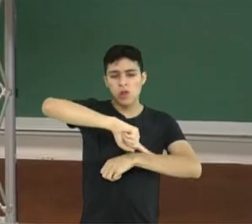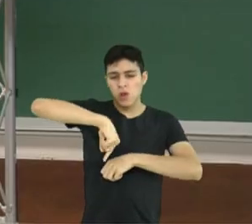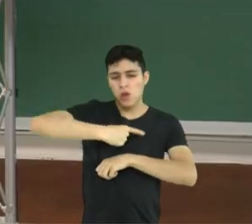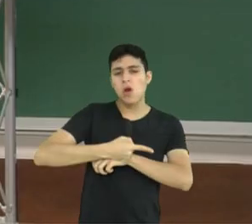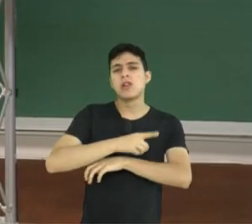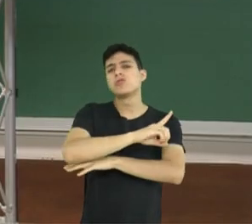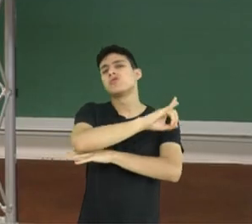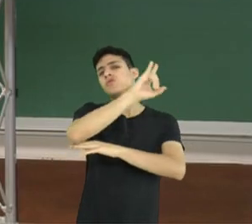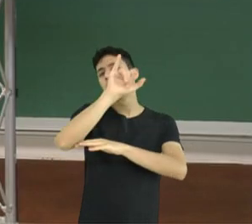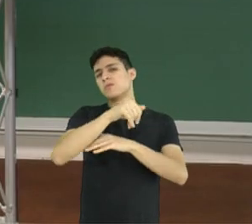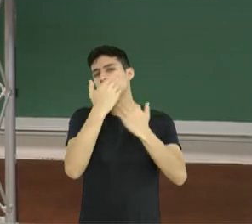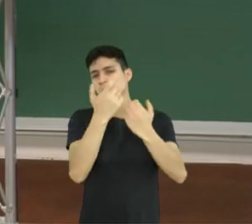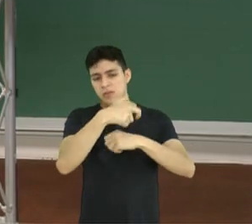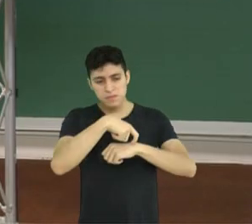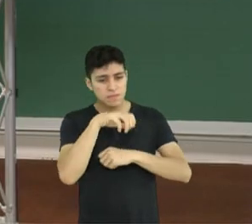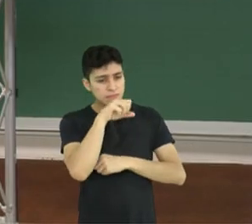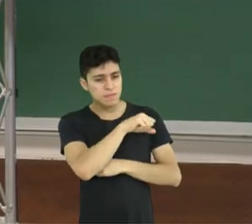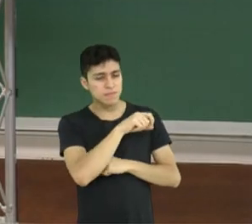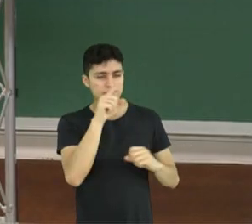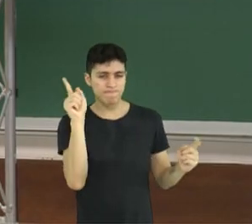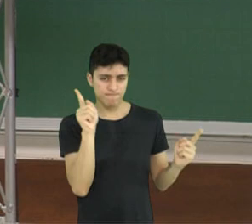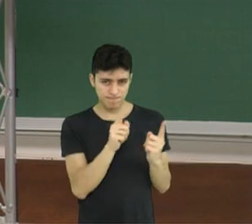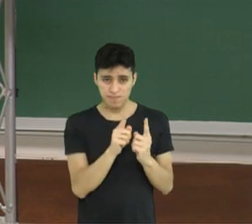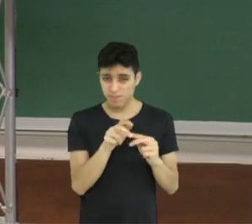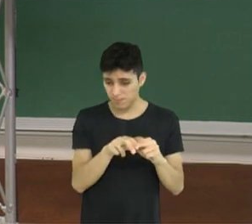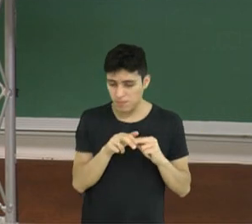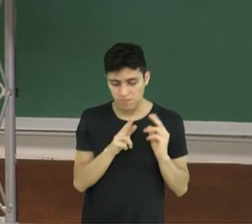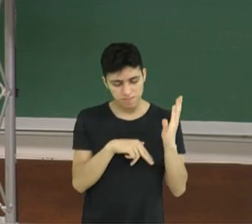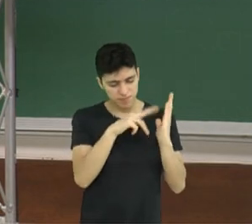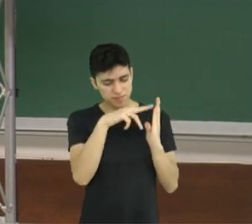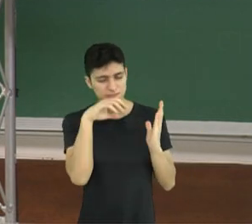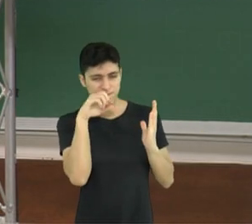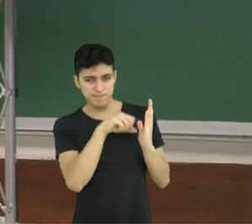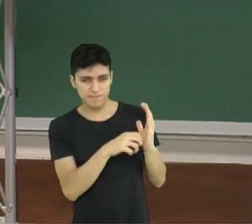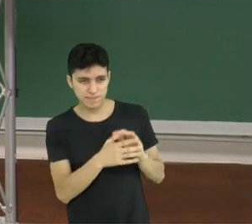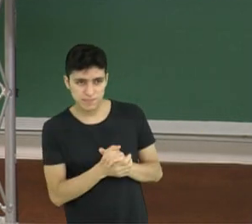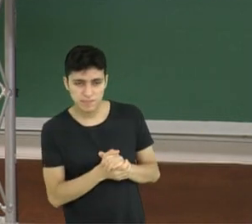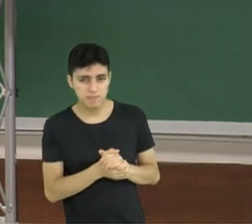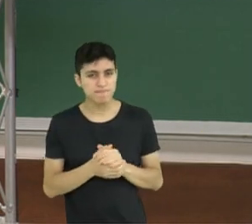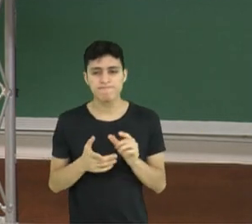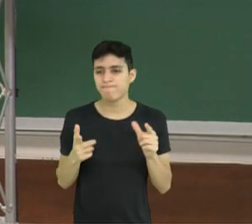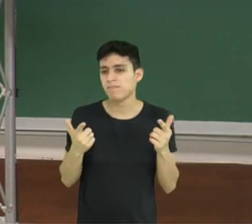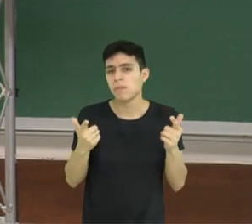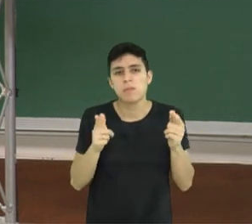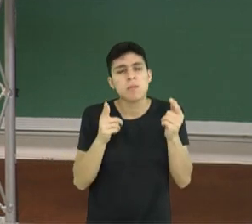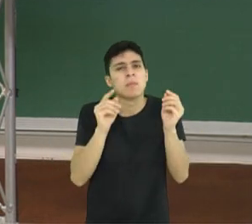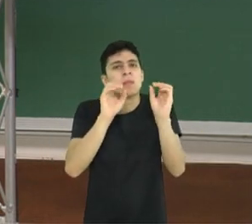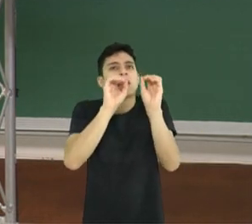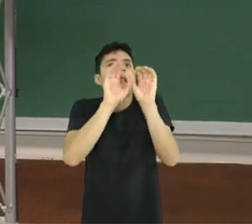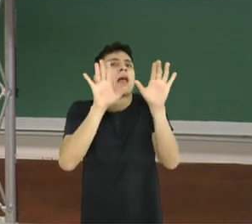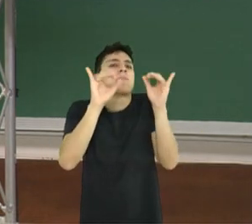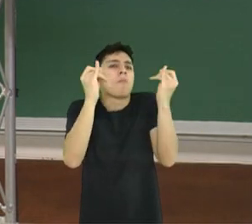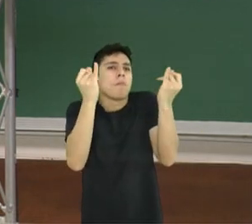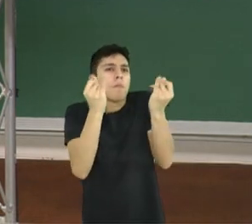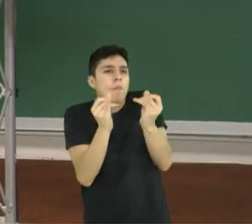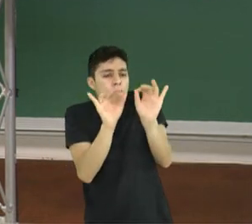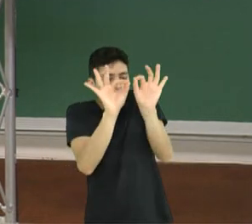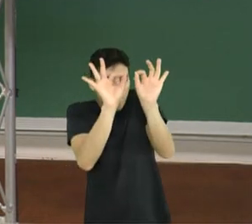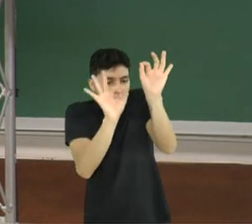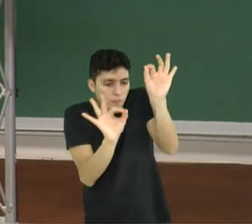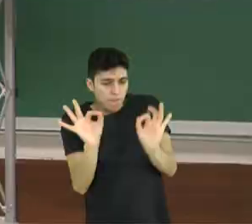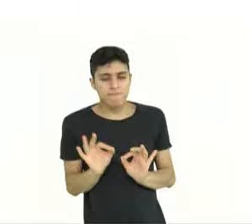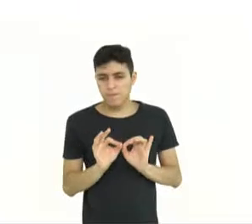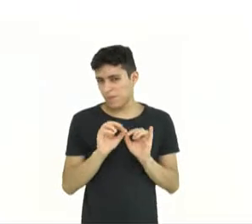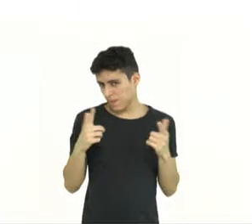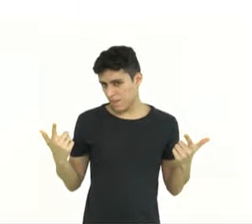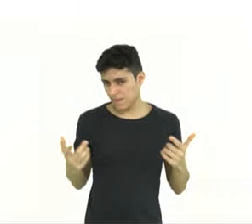horas do dia no momento mais rápido possível Por isso as pinceladas e não permite esse Contorno nítido tá e